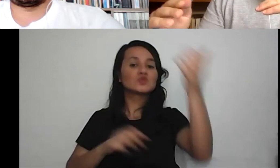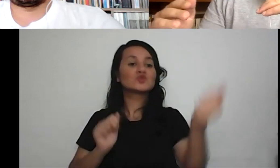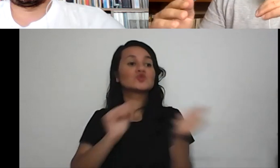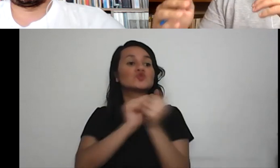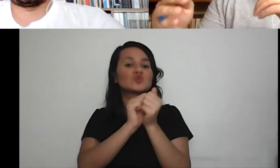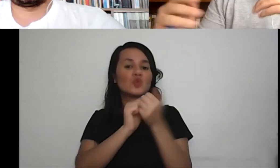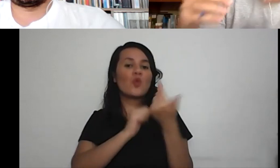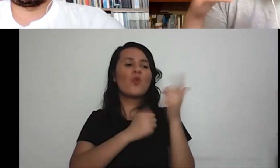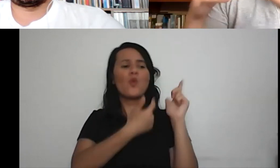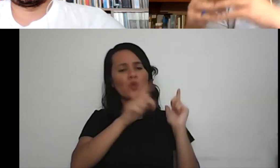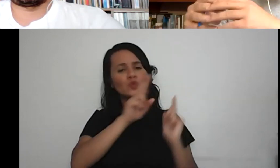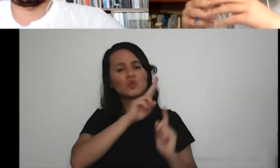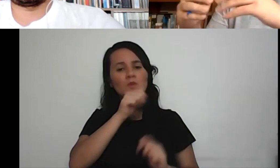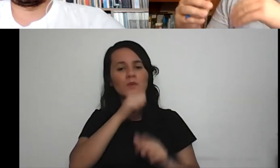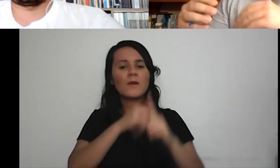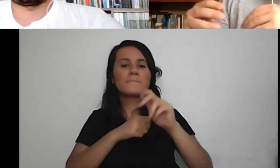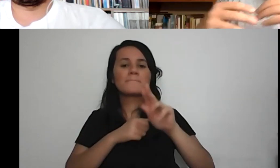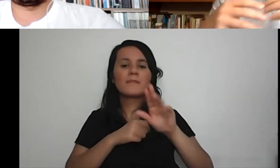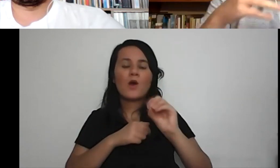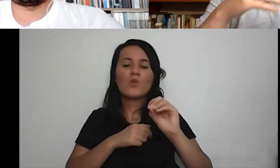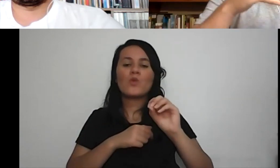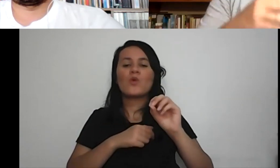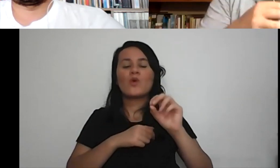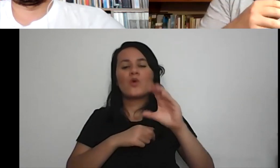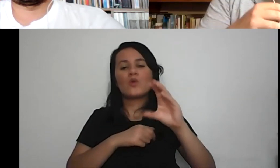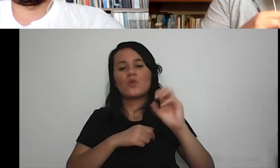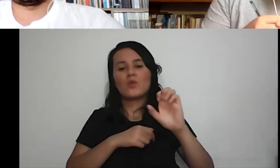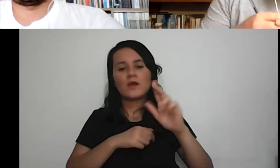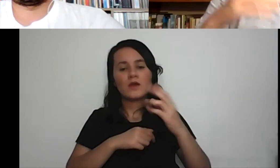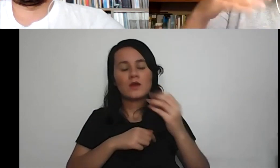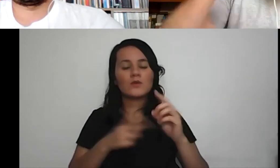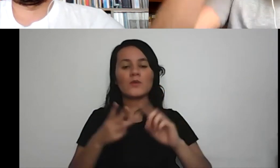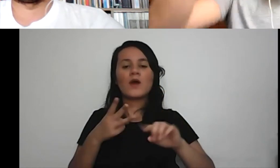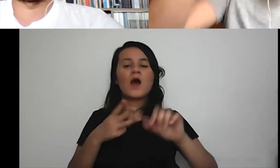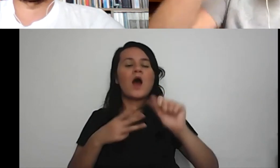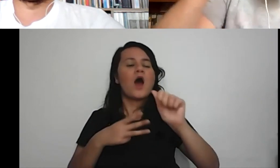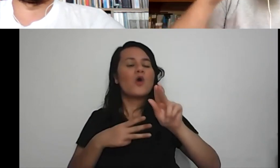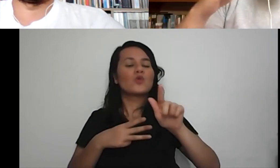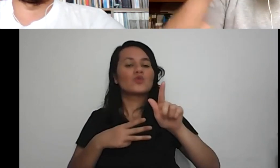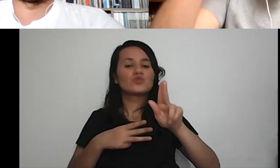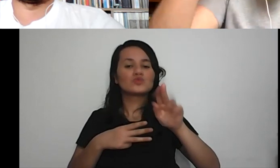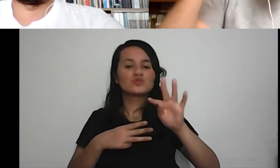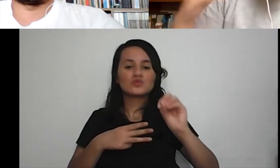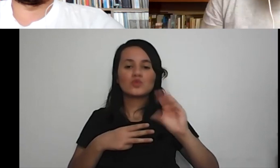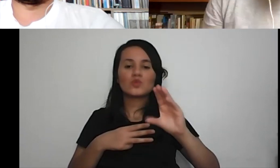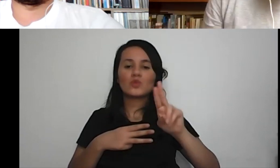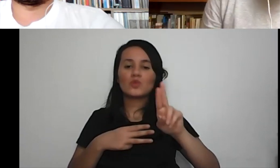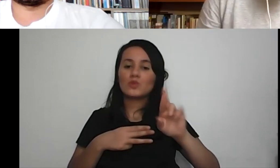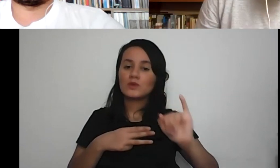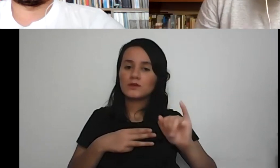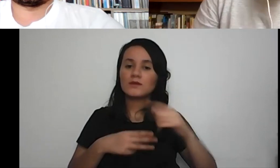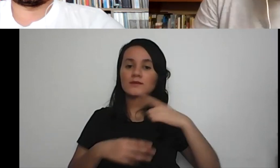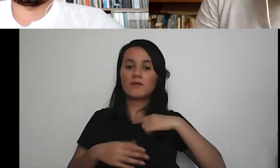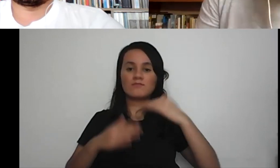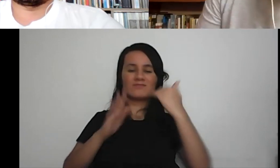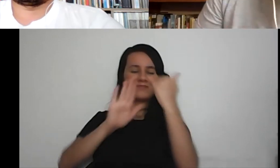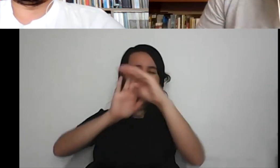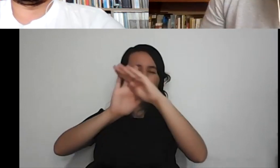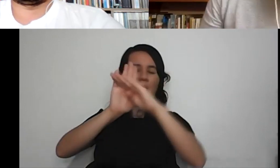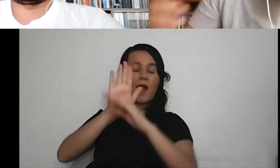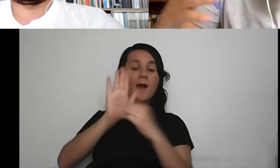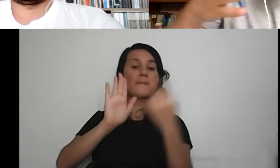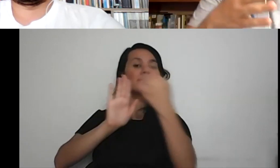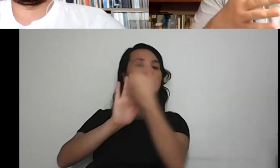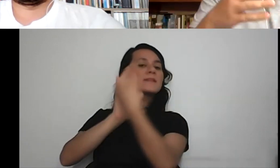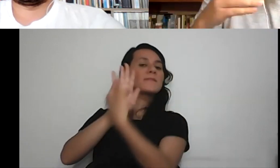dos nomes óbvios, como Paulo Coelho, como Augusto Cury, são esses os nomes que estão no topo dessa lista, né? De quais autores